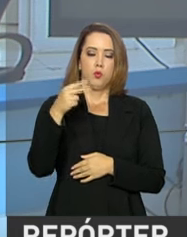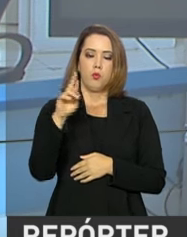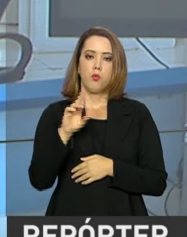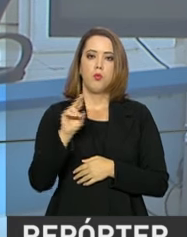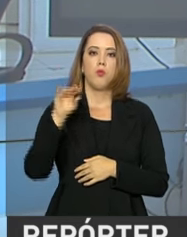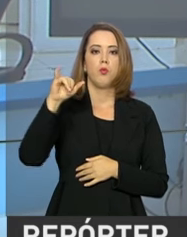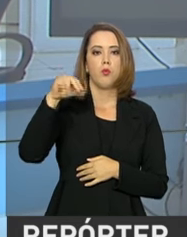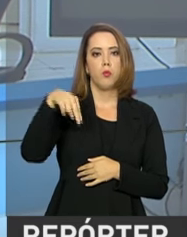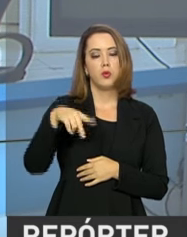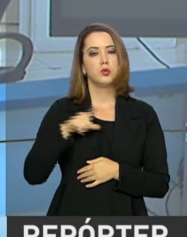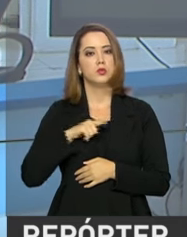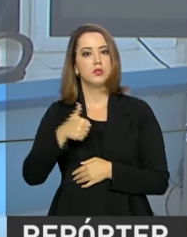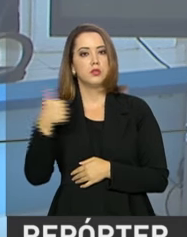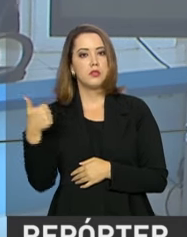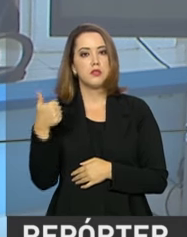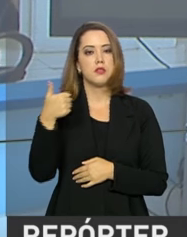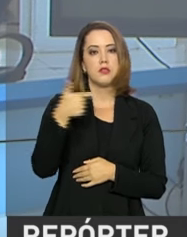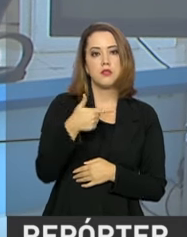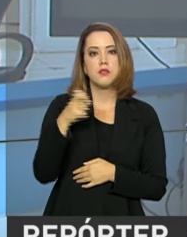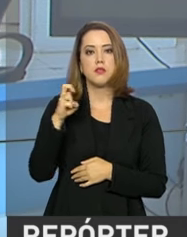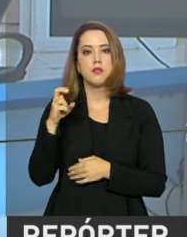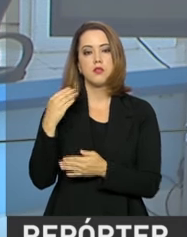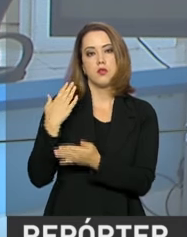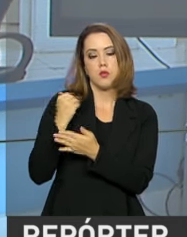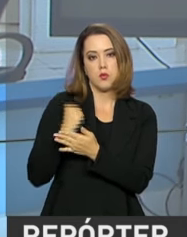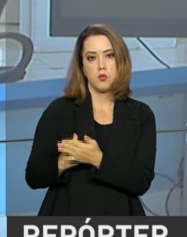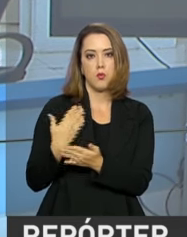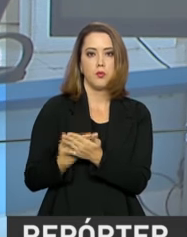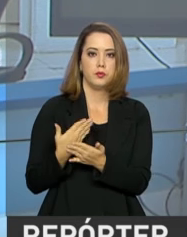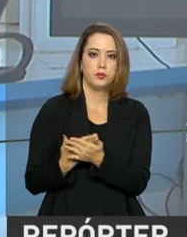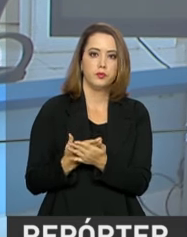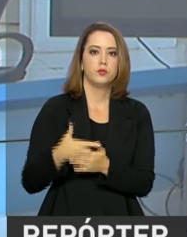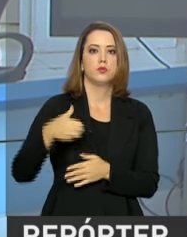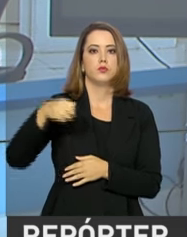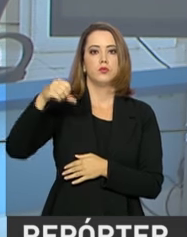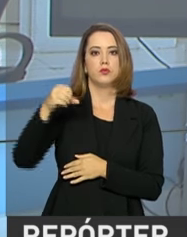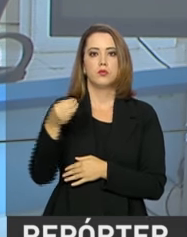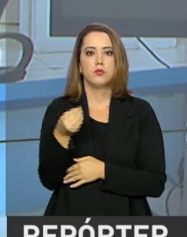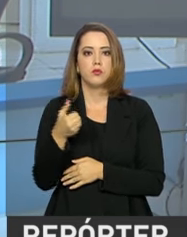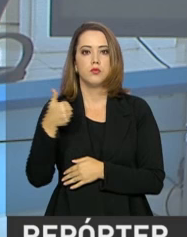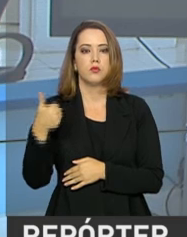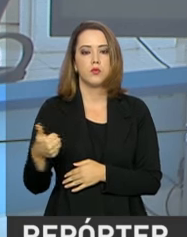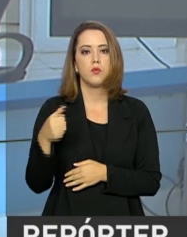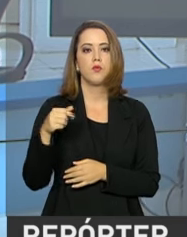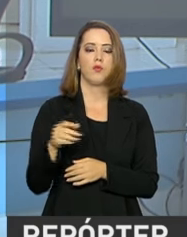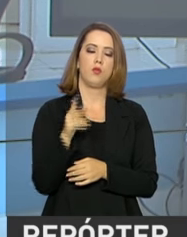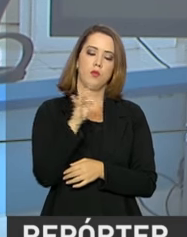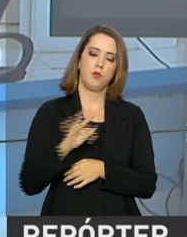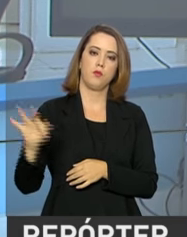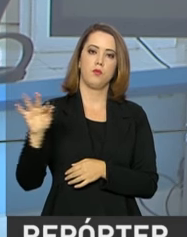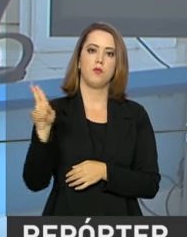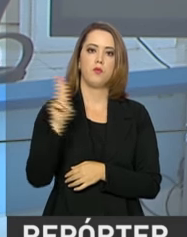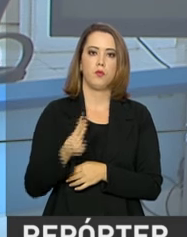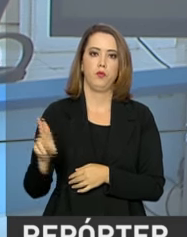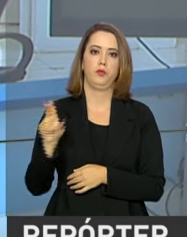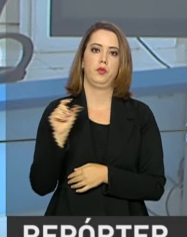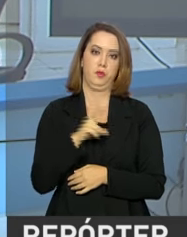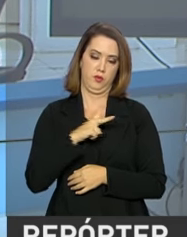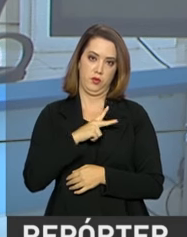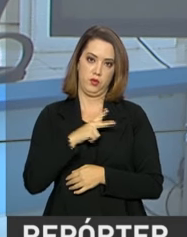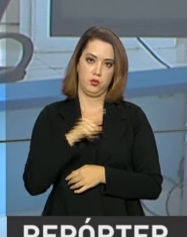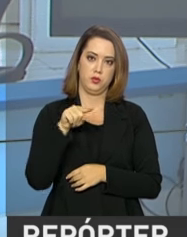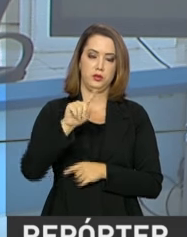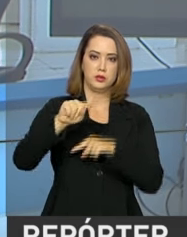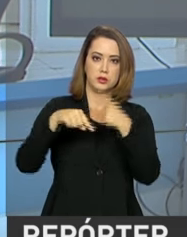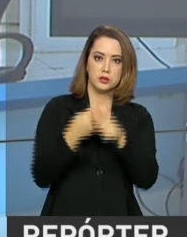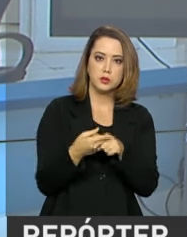de 125 mil bolsas de estudo em 901 universidades particulares. O resultado da segunda chamada